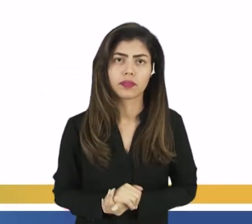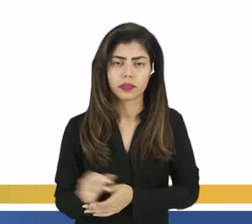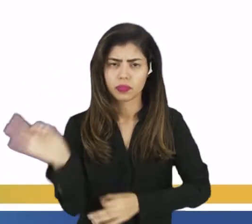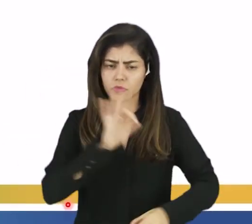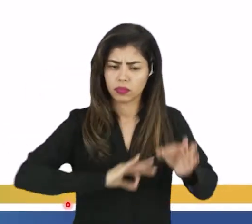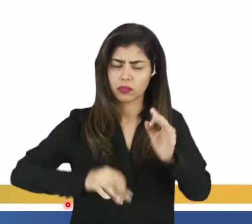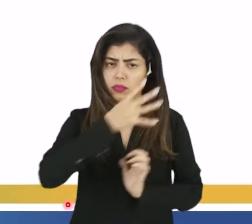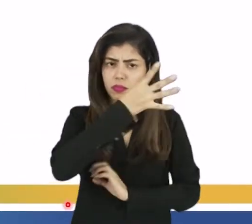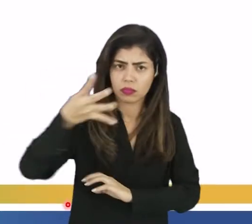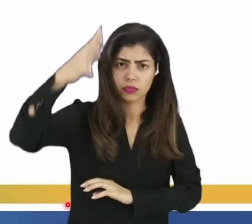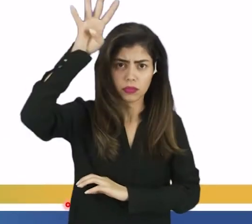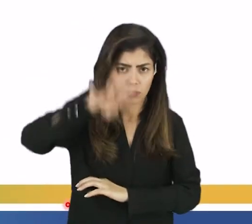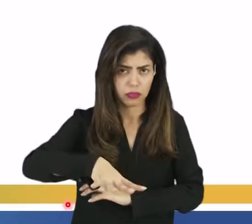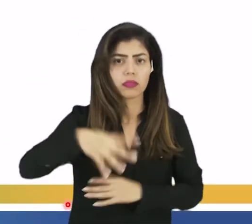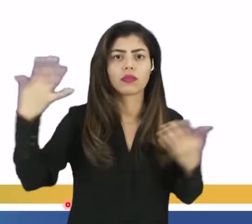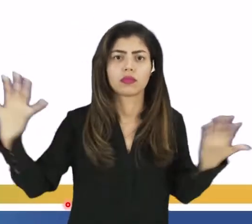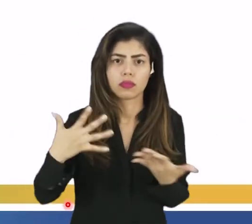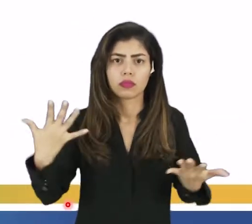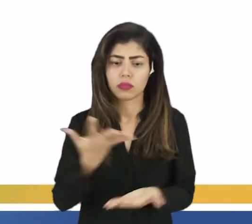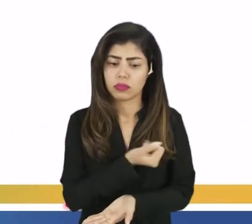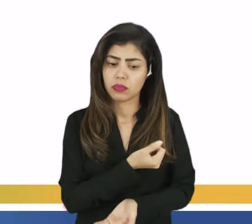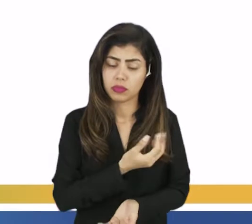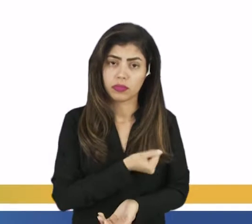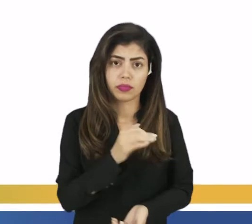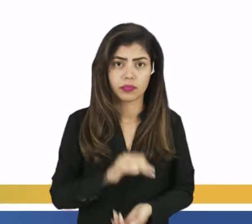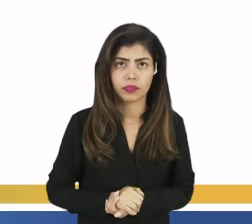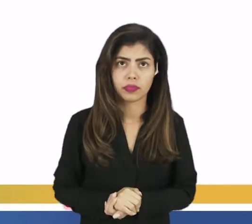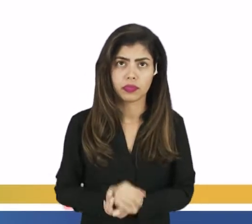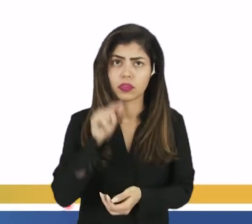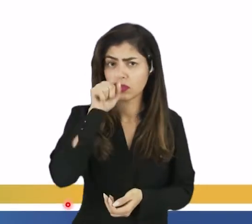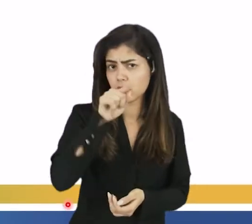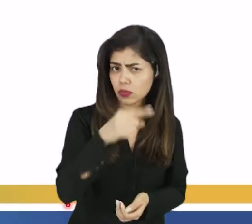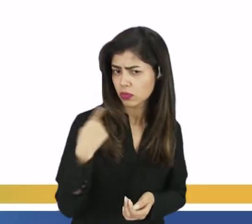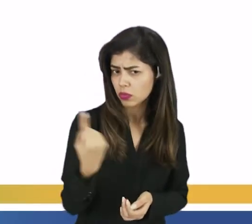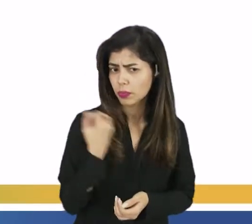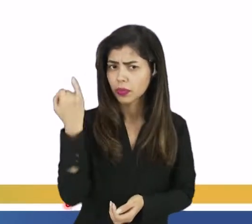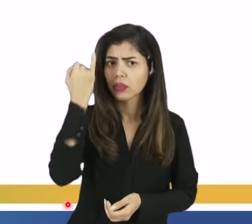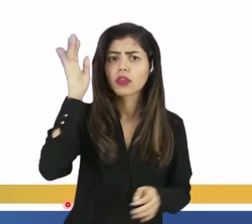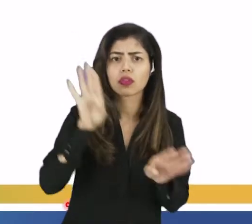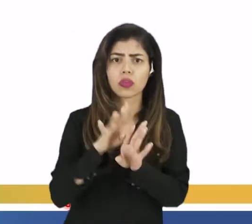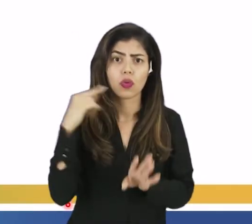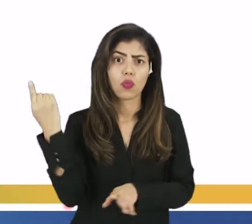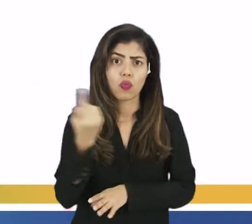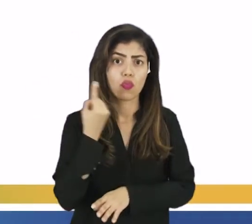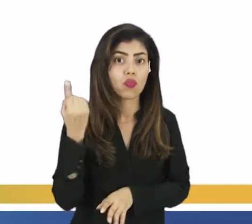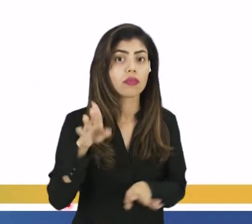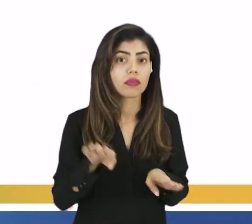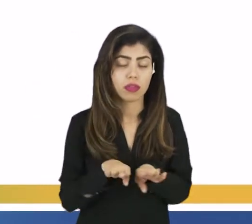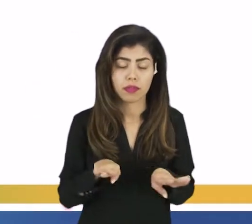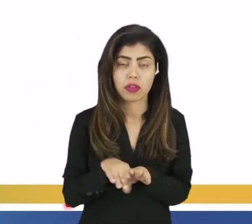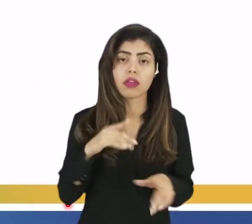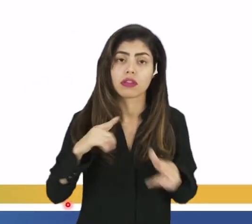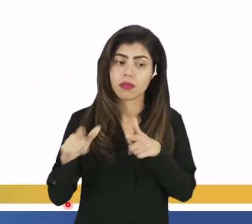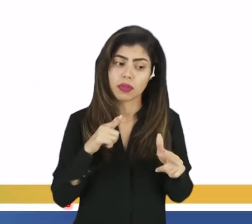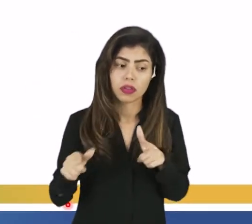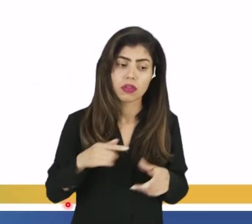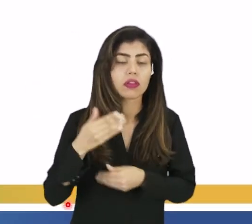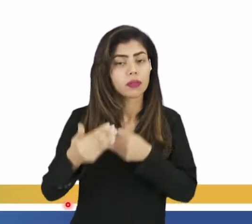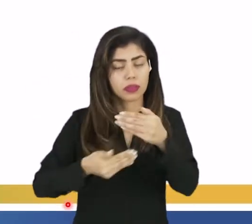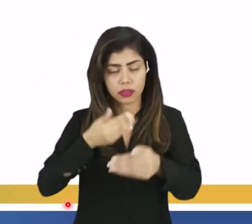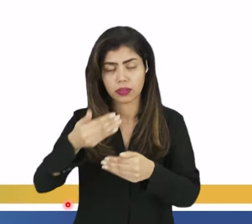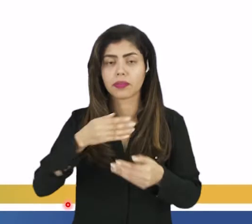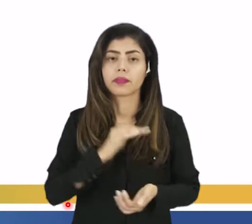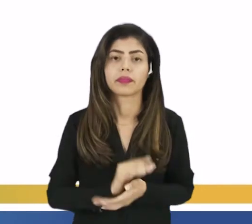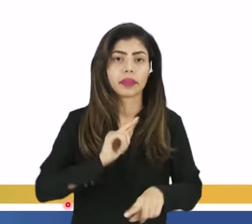que organizou a tabela periódica e nós temos atualmente ele não foi o mais importante nenhum o único que trabalhou